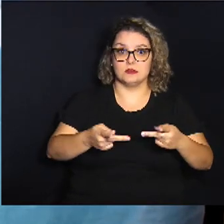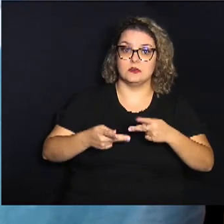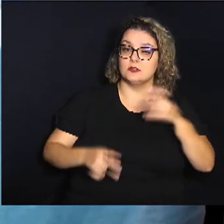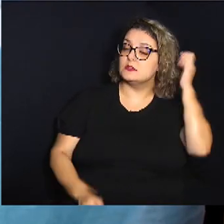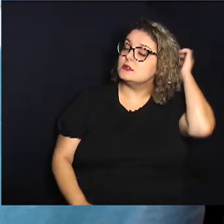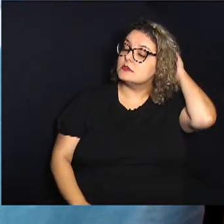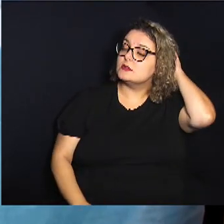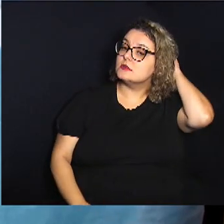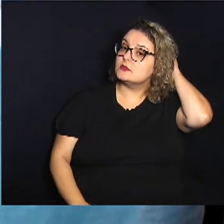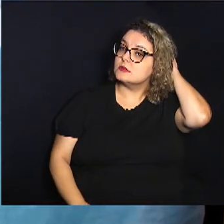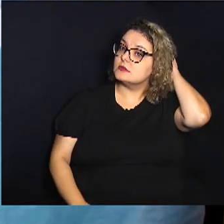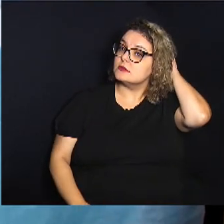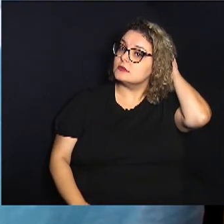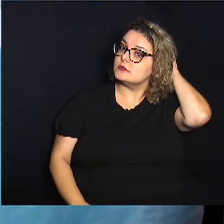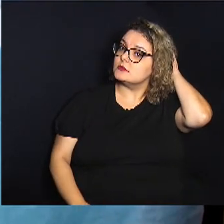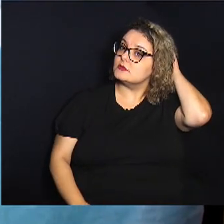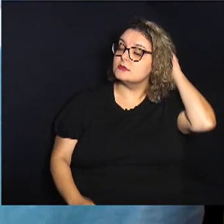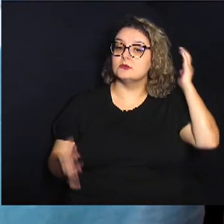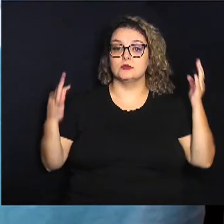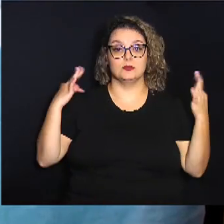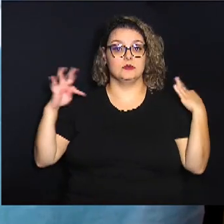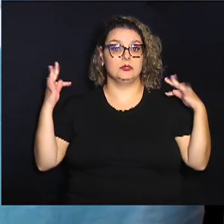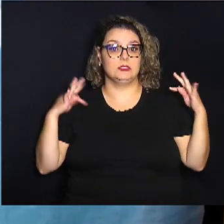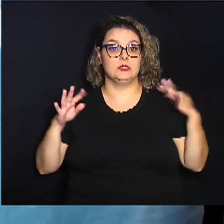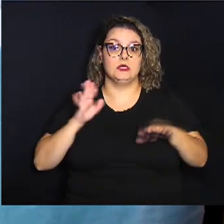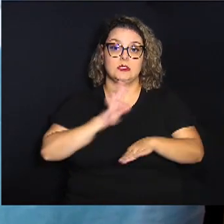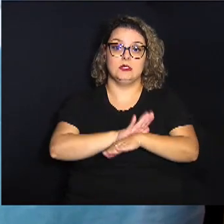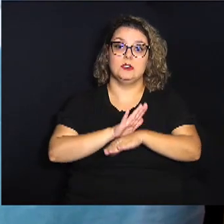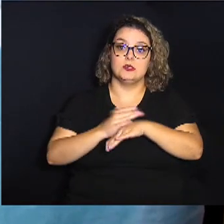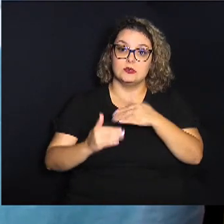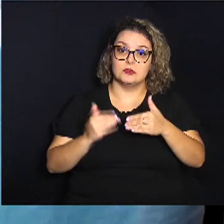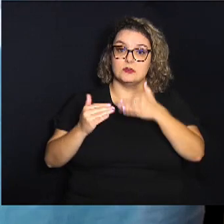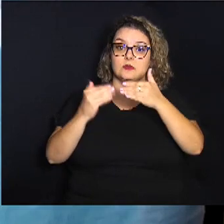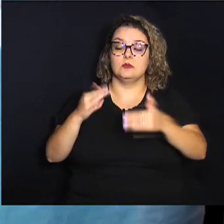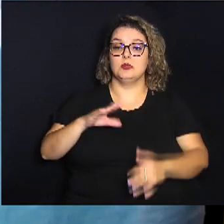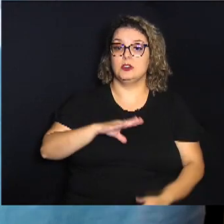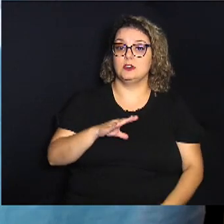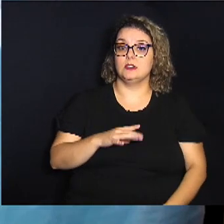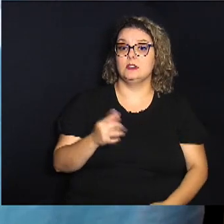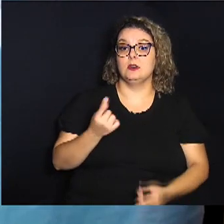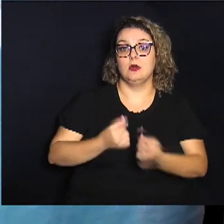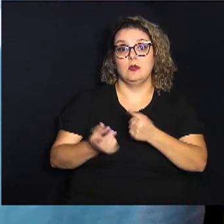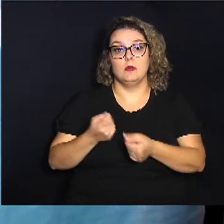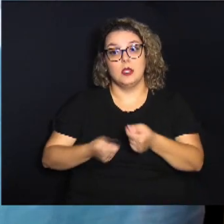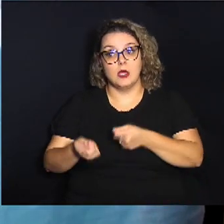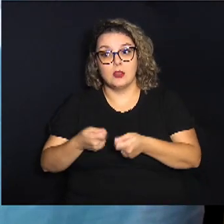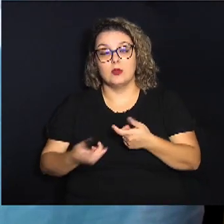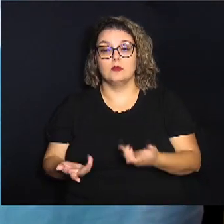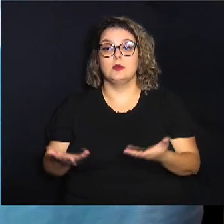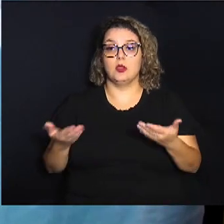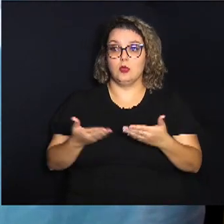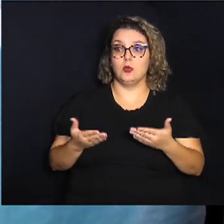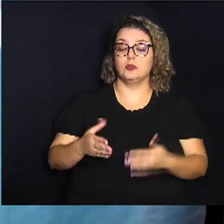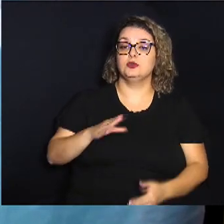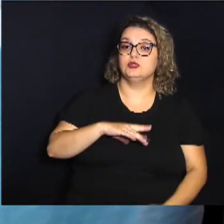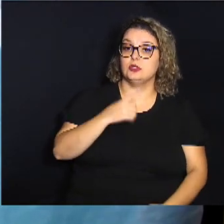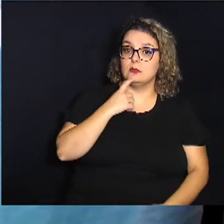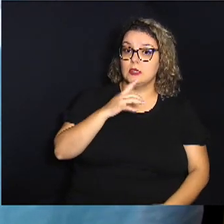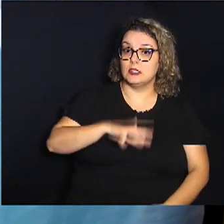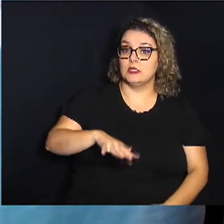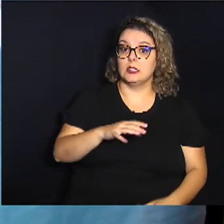atrai turistas e ajuda no desenvolvimento da cidade. Então a economia de Campinas hoje tem no setor